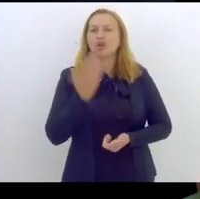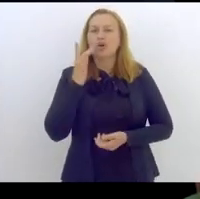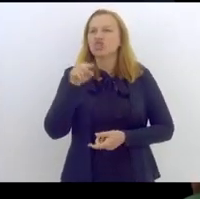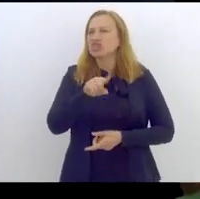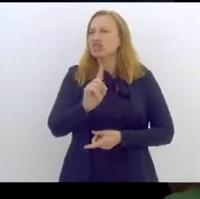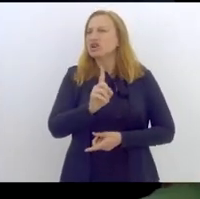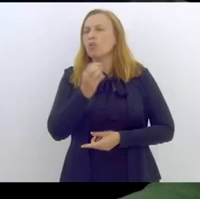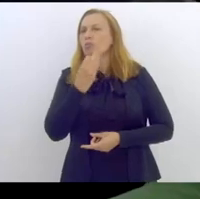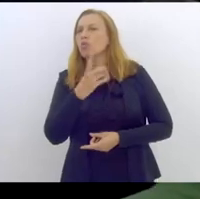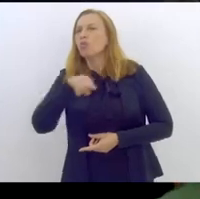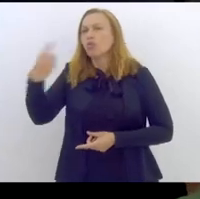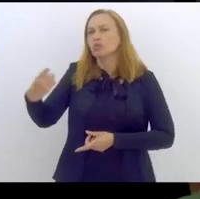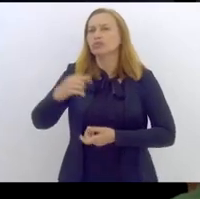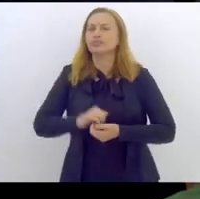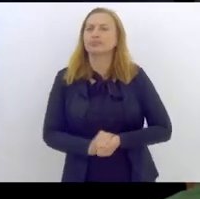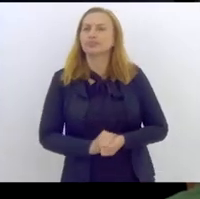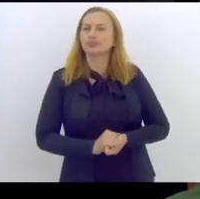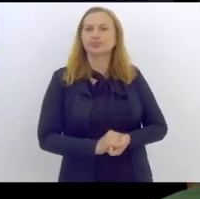funcionando